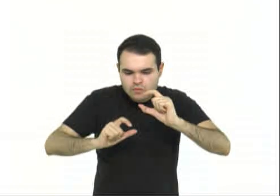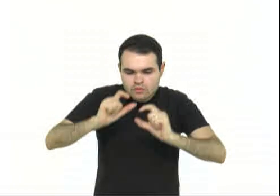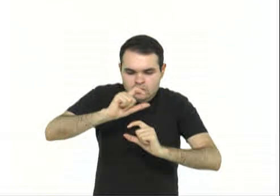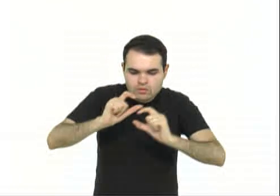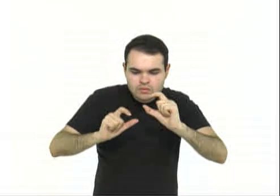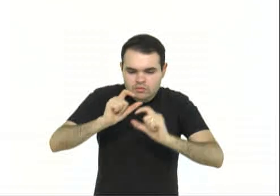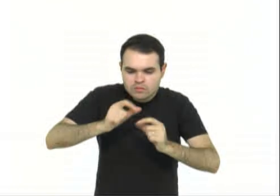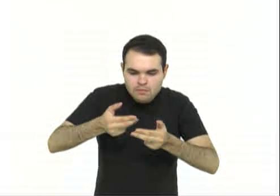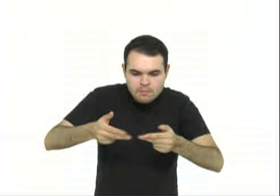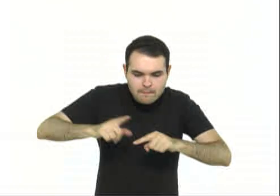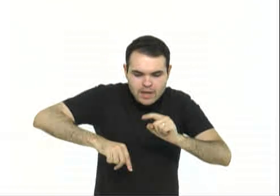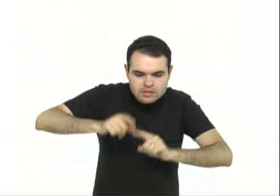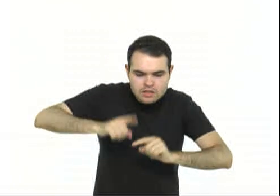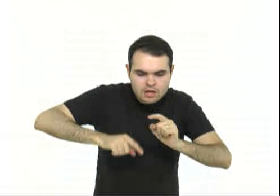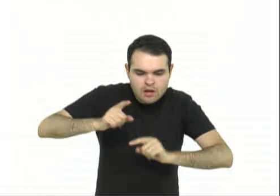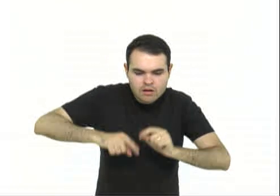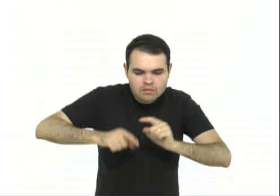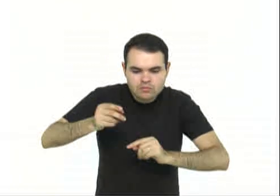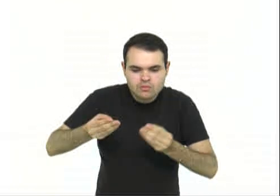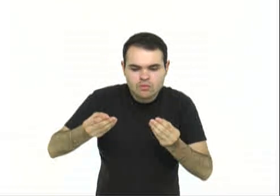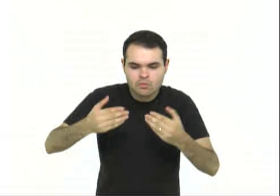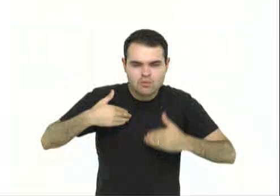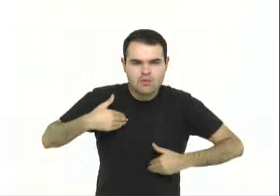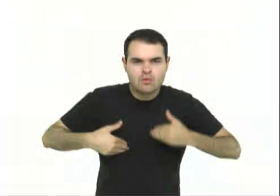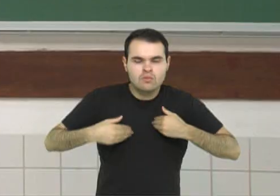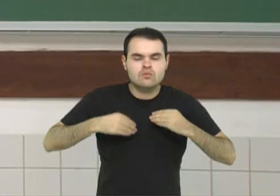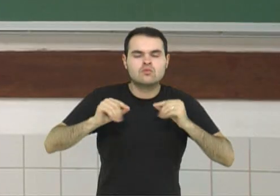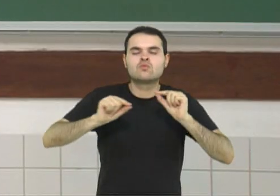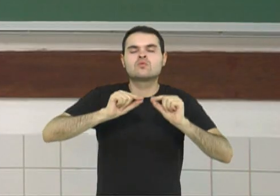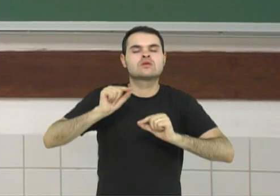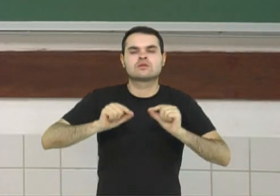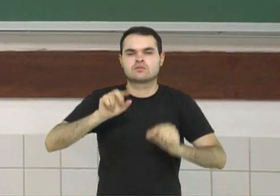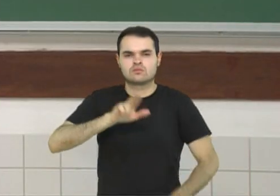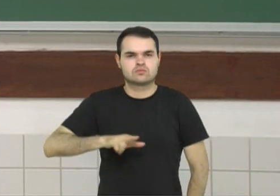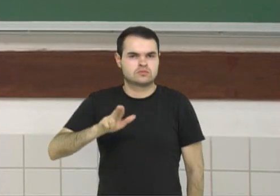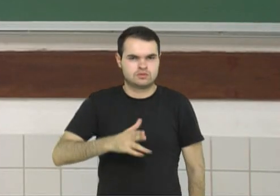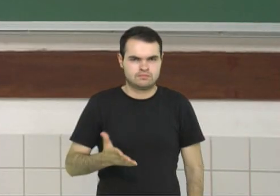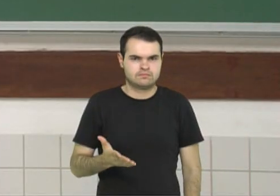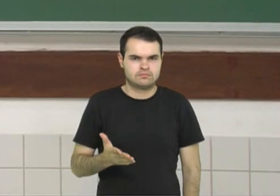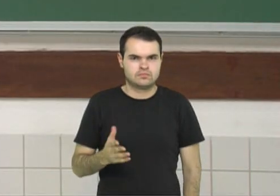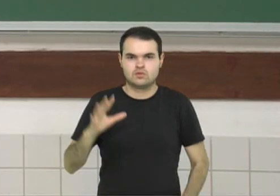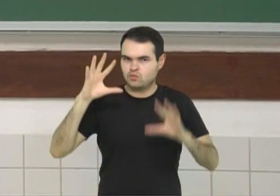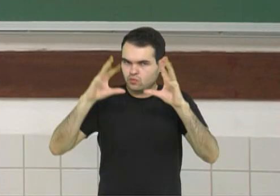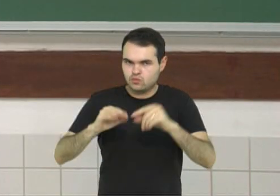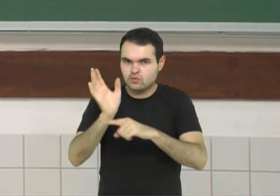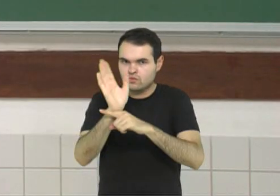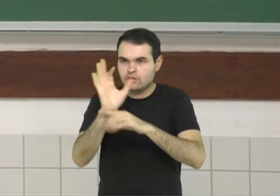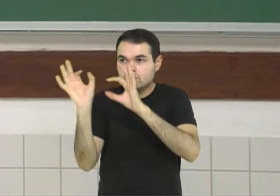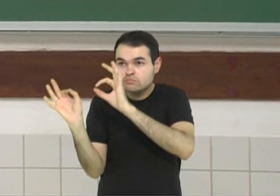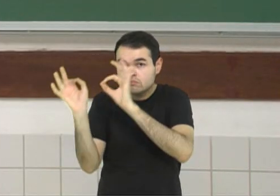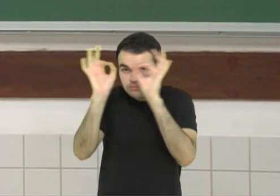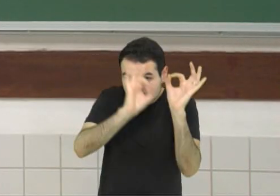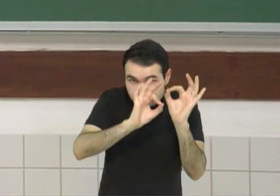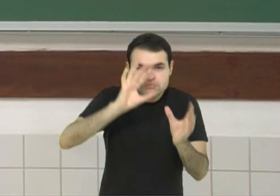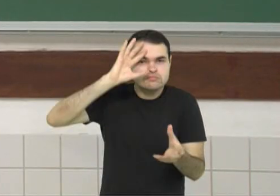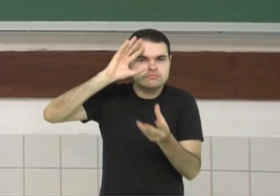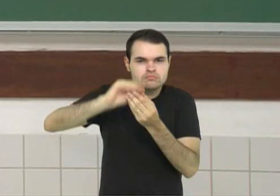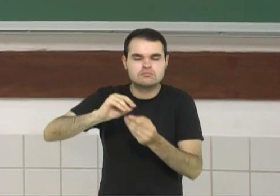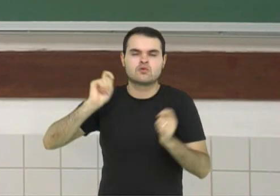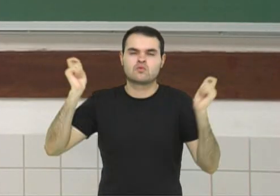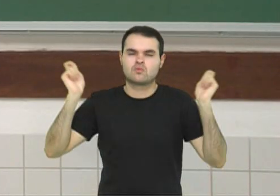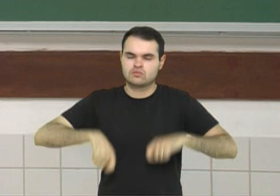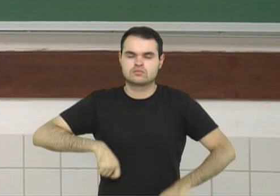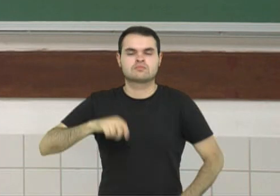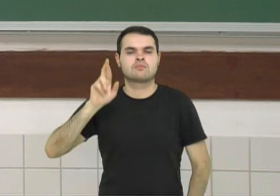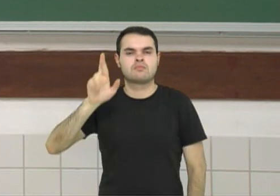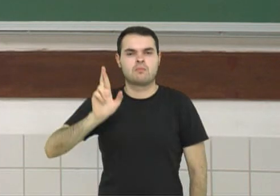quadrinistas utilizam ao retratar o corpo humano? Né? Então, isso tudo está no vídeo. Se você assistiu, com certeza você